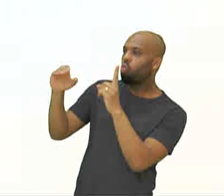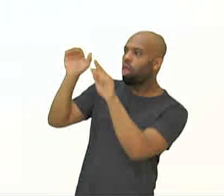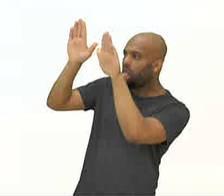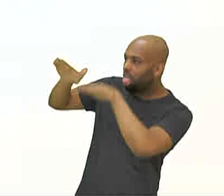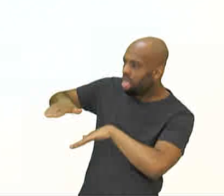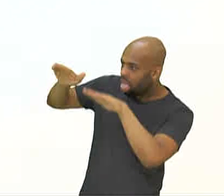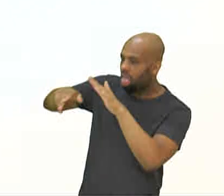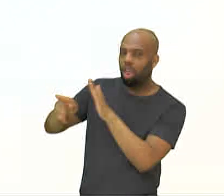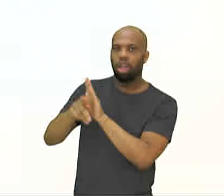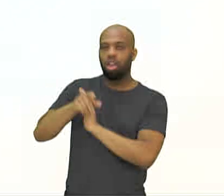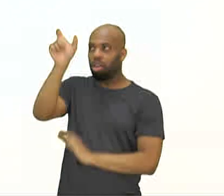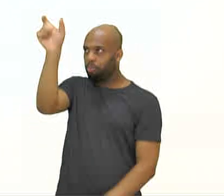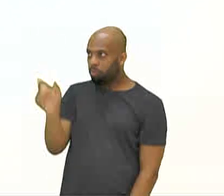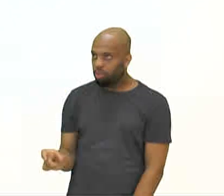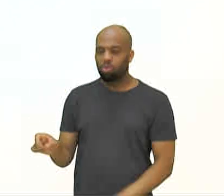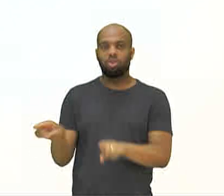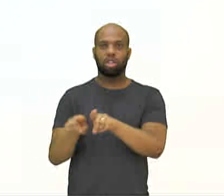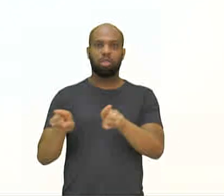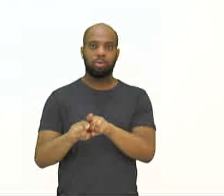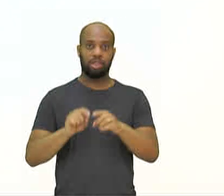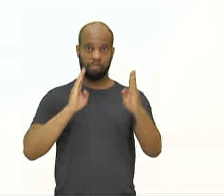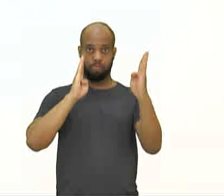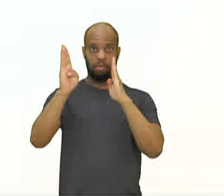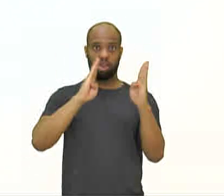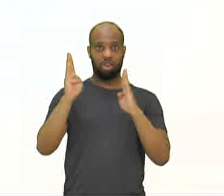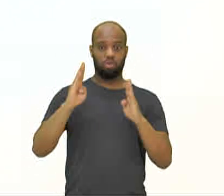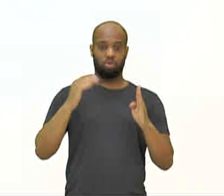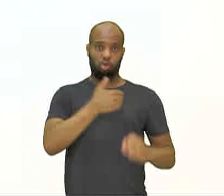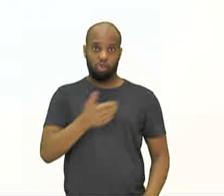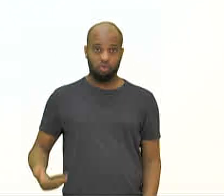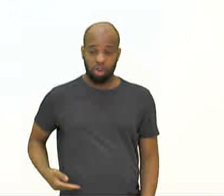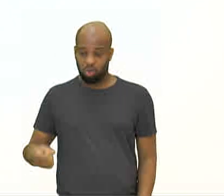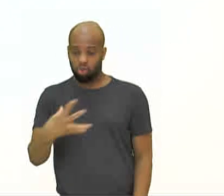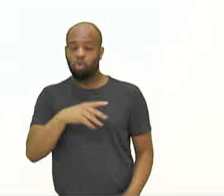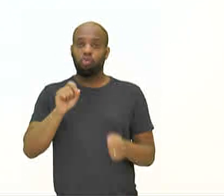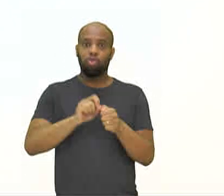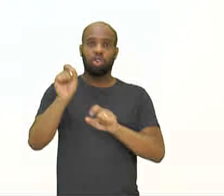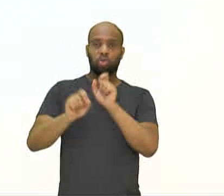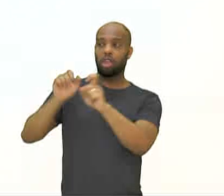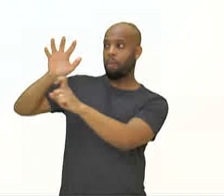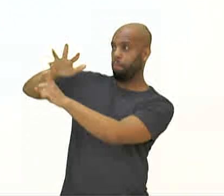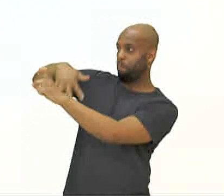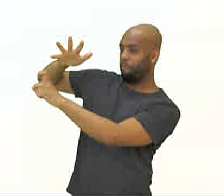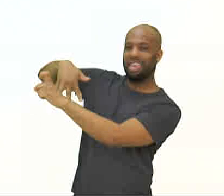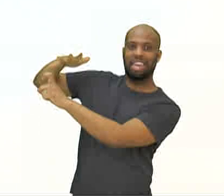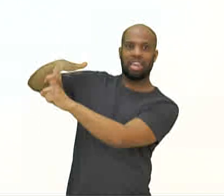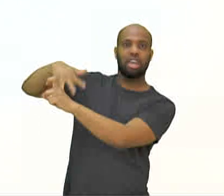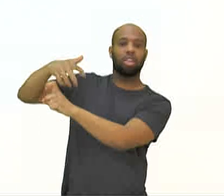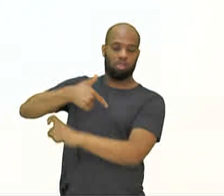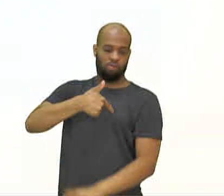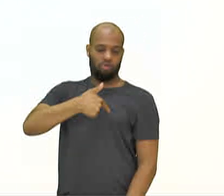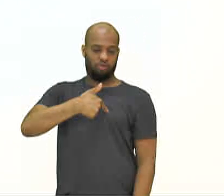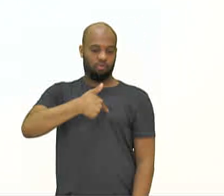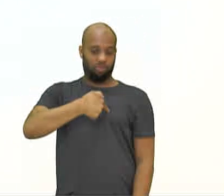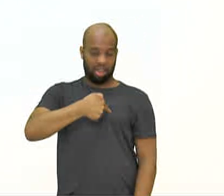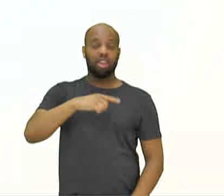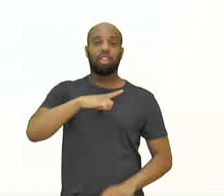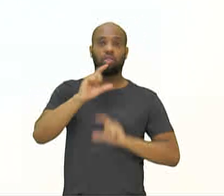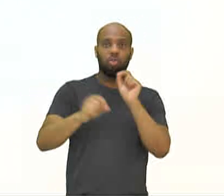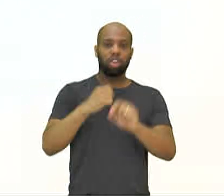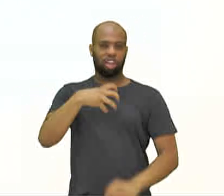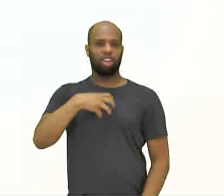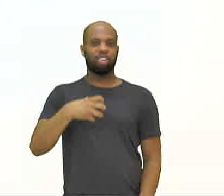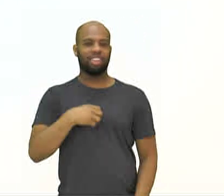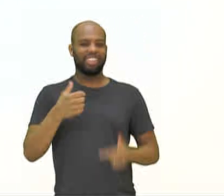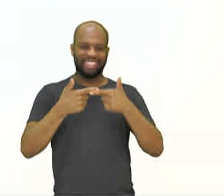isso mesmo, foi durante o Estado Novo que se construiu definitivamente o mito Vargas, fruto do carisma do presidente, mas